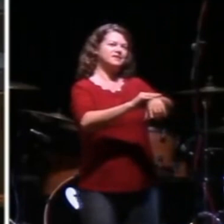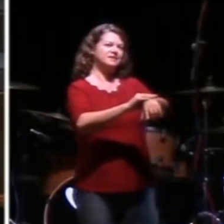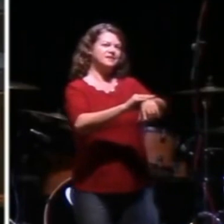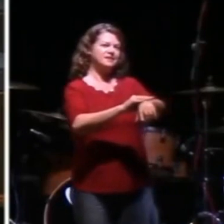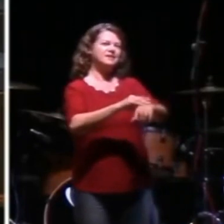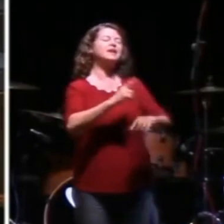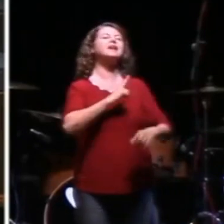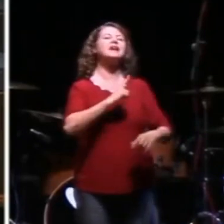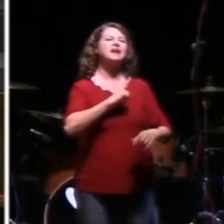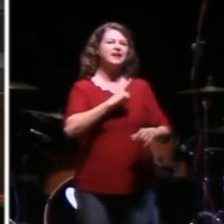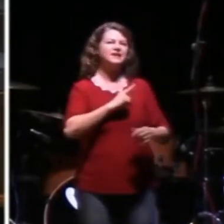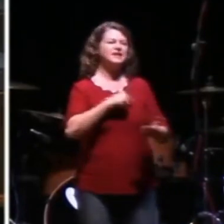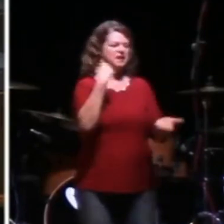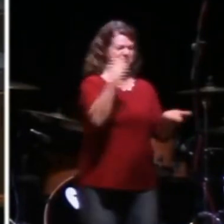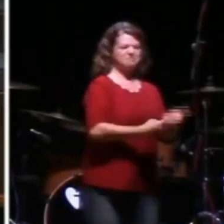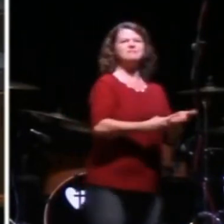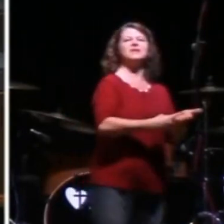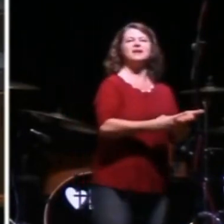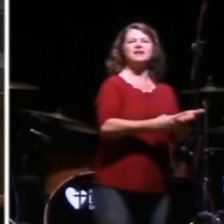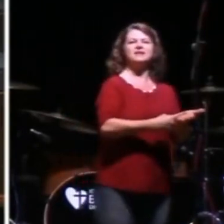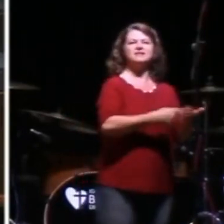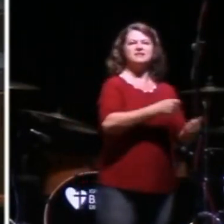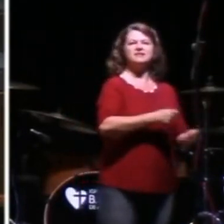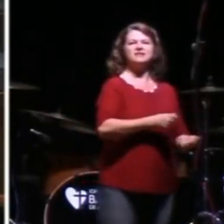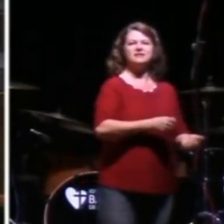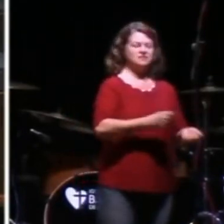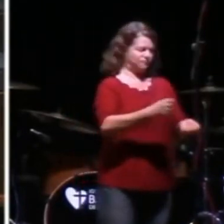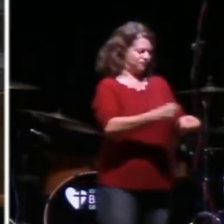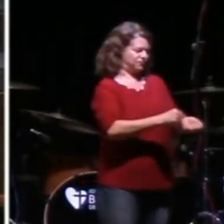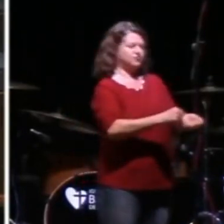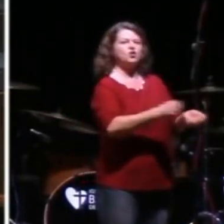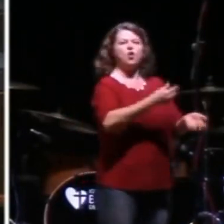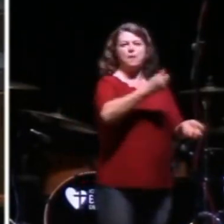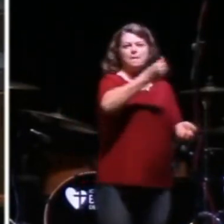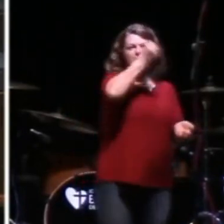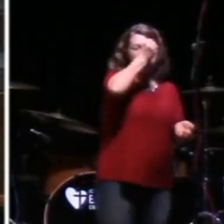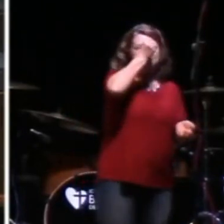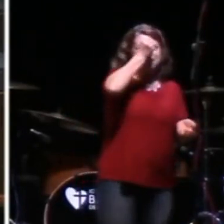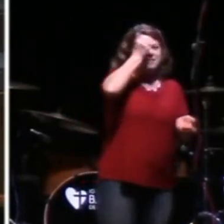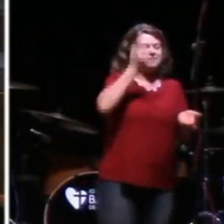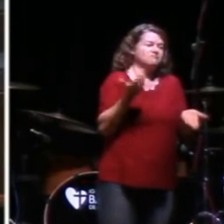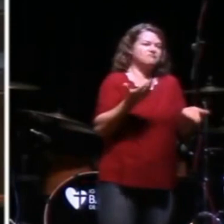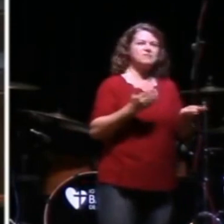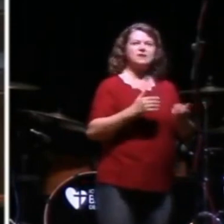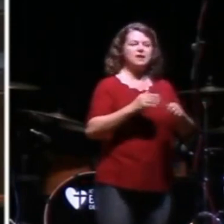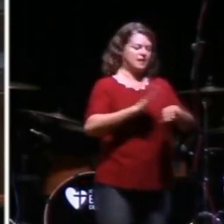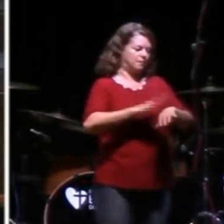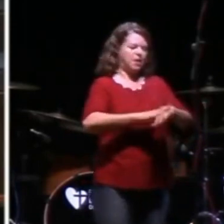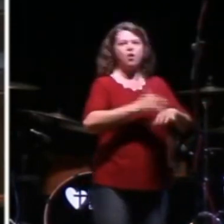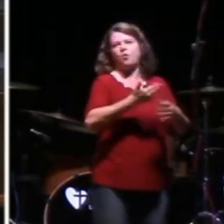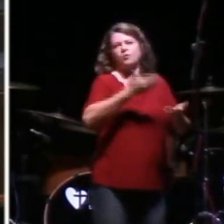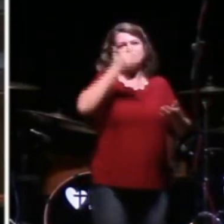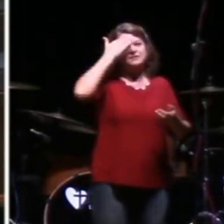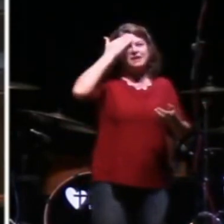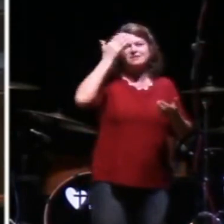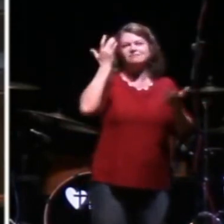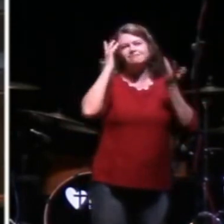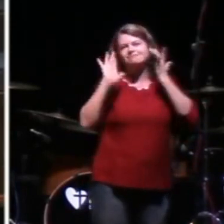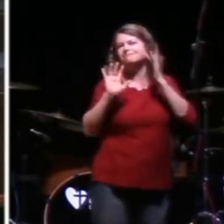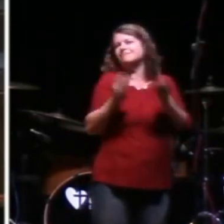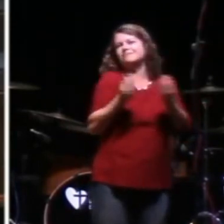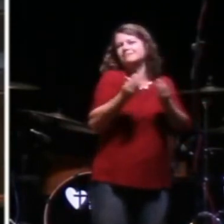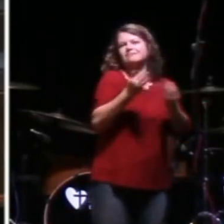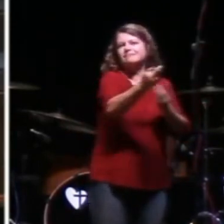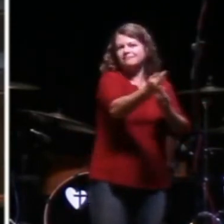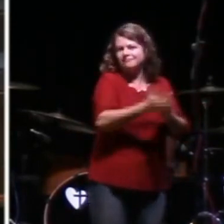não você tá entendendo que deus vai separação que os deus colocou uma máquina cair deus colocou um sinal nele leia